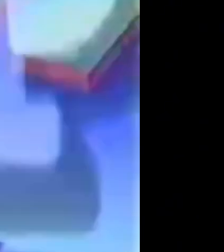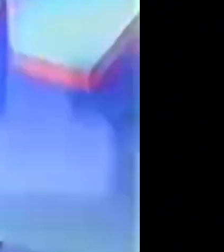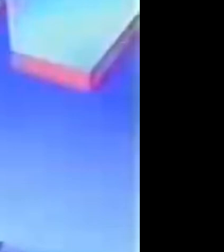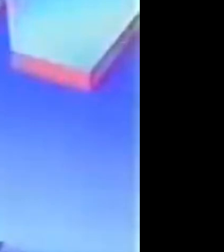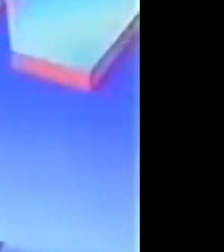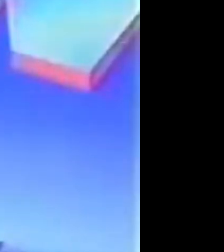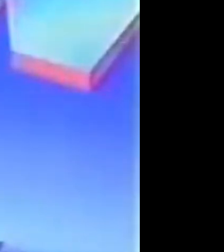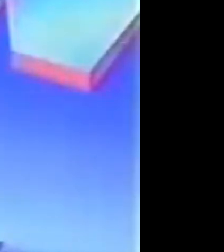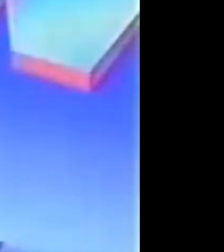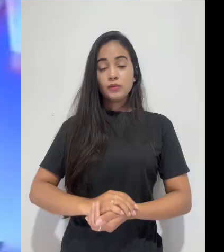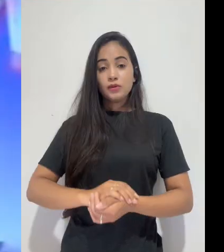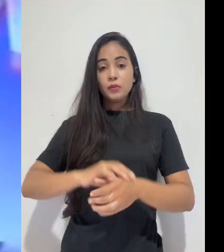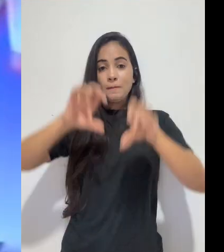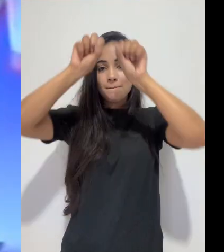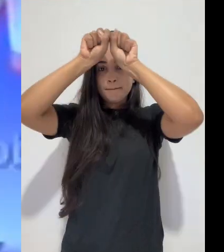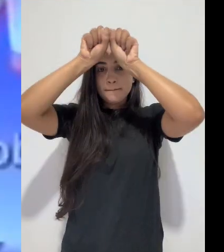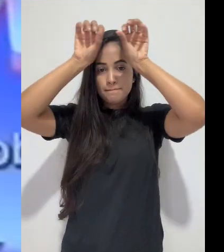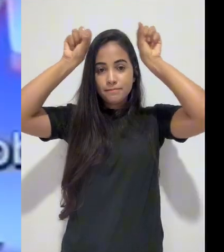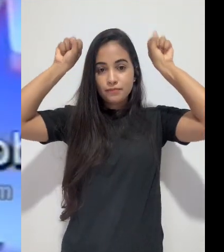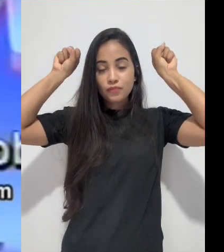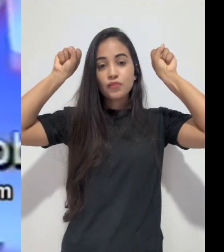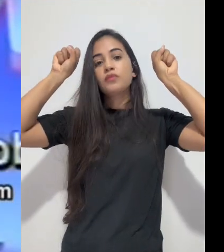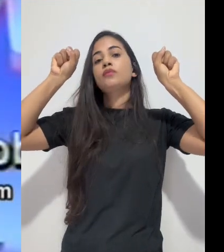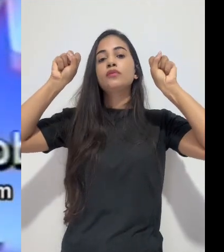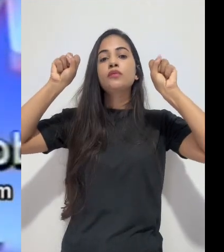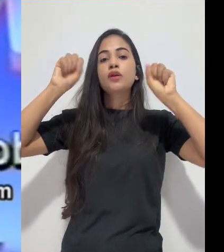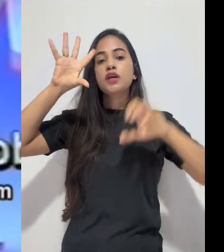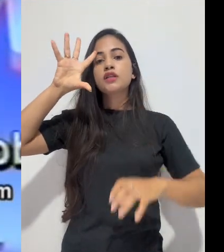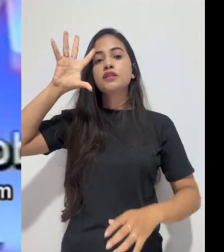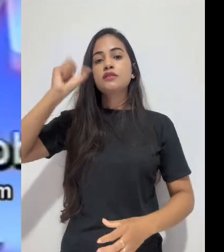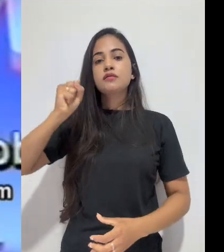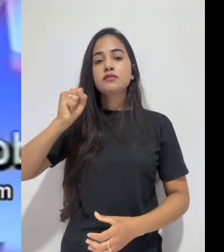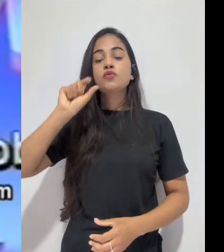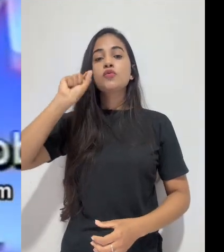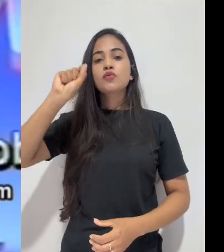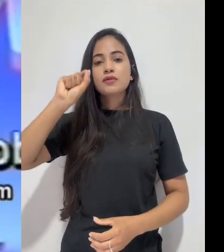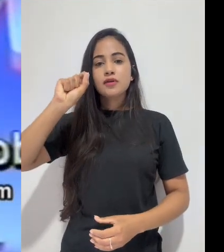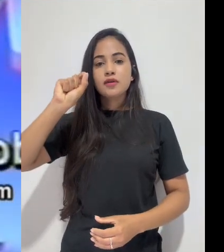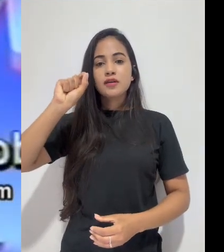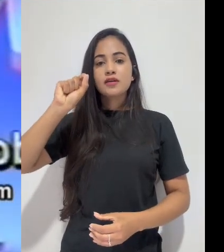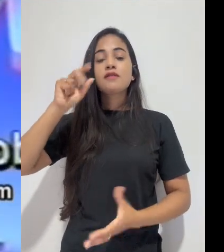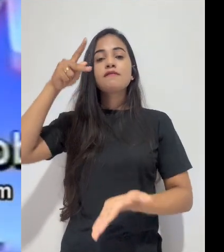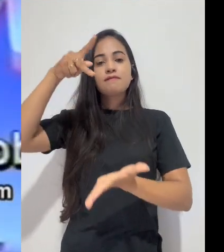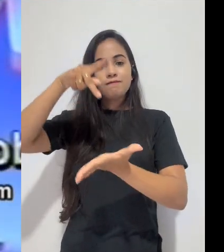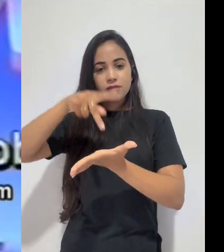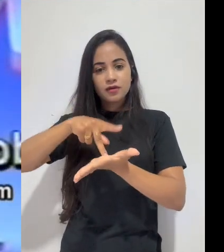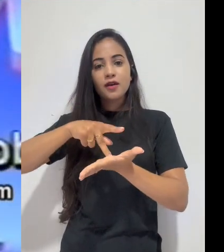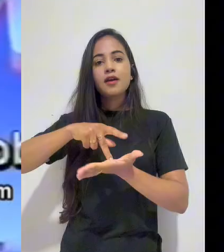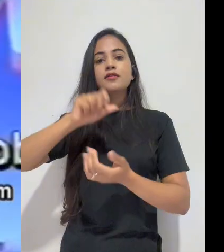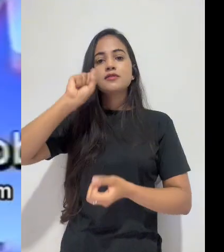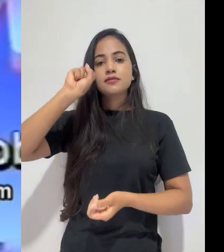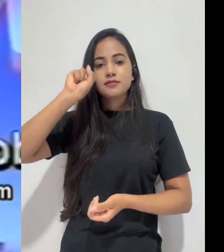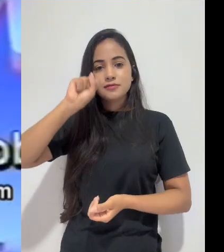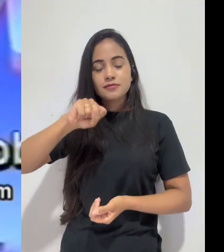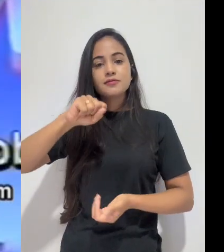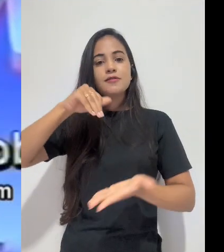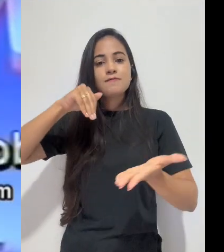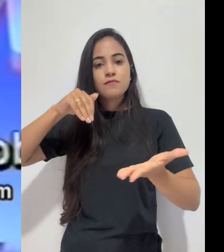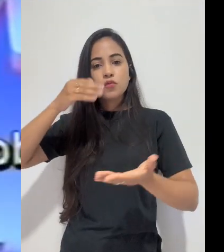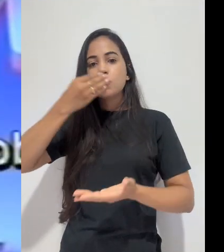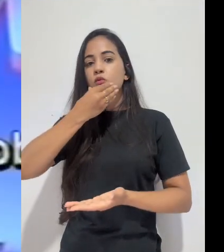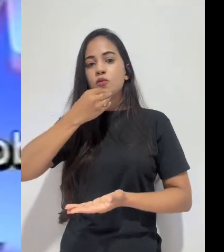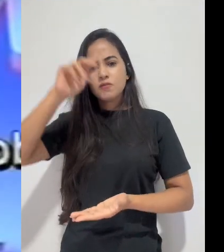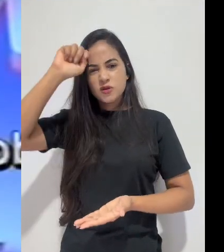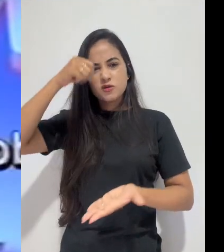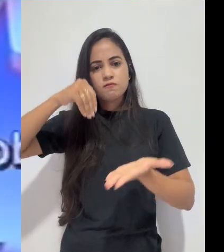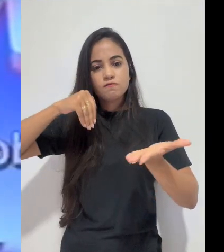O Tribunal Superior do Trabalho decidiu, foi mesmo racismo o motivo da demissão de um funcionário da estatal